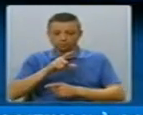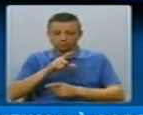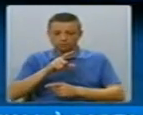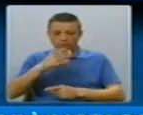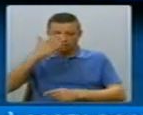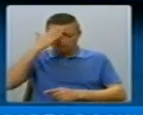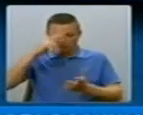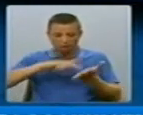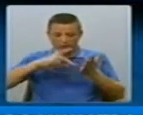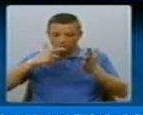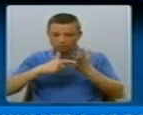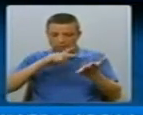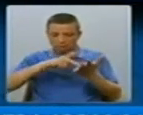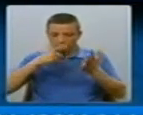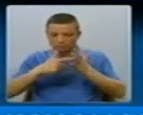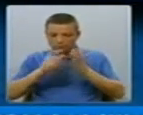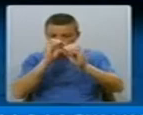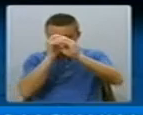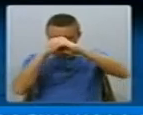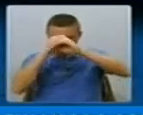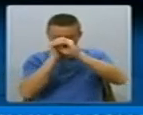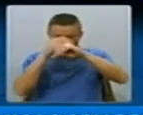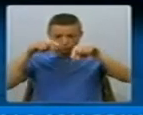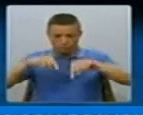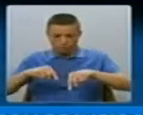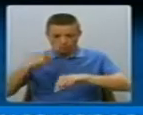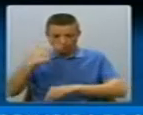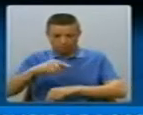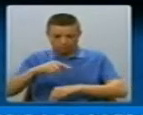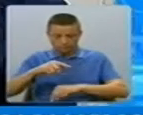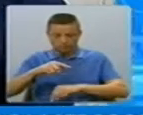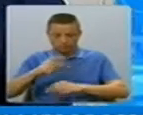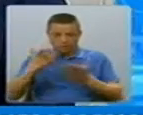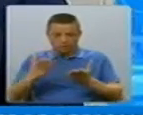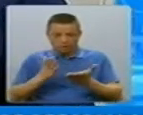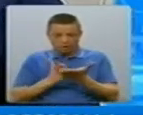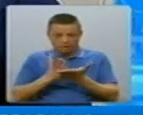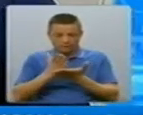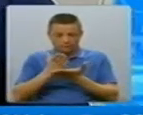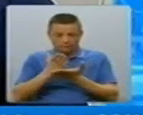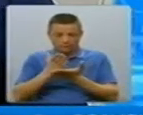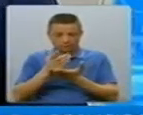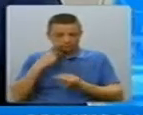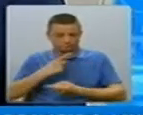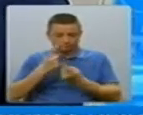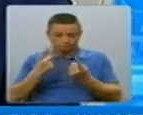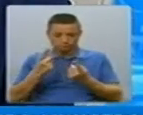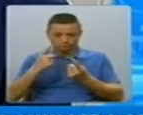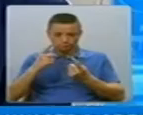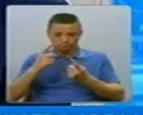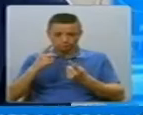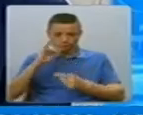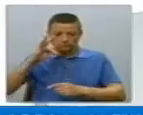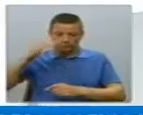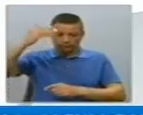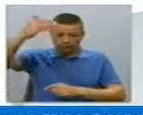capacidade tecnológica dos telescópios que nós temos hoje em dia. Miguel, e agora avançamos com o I de Vênus e também a futura exploração